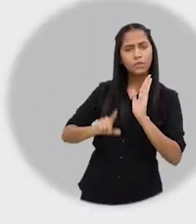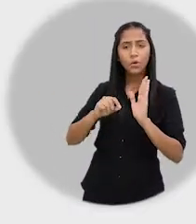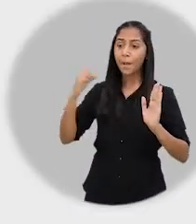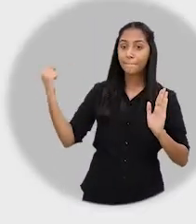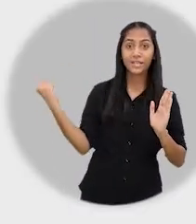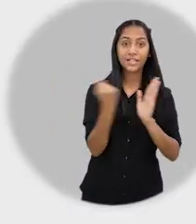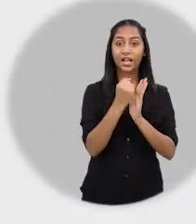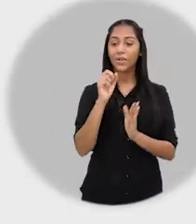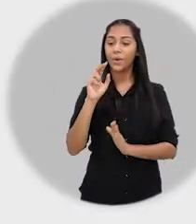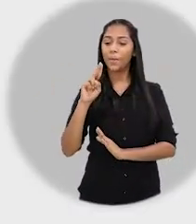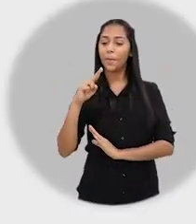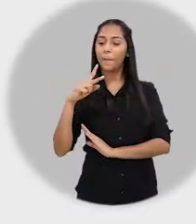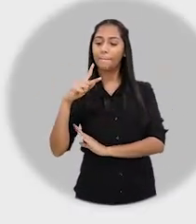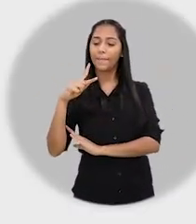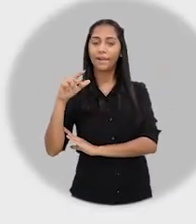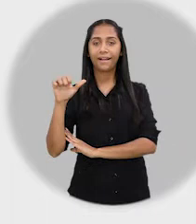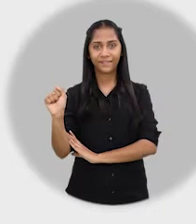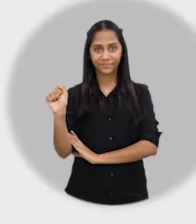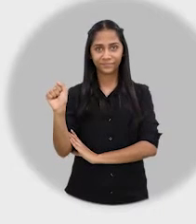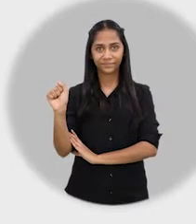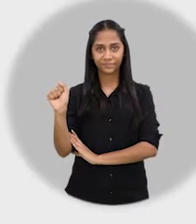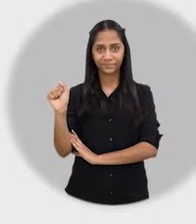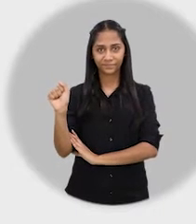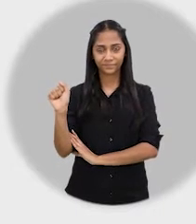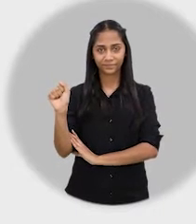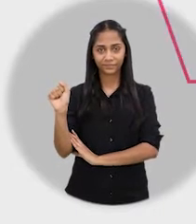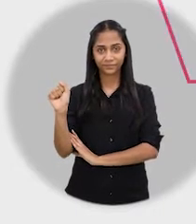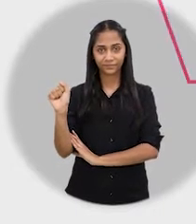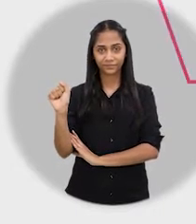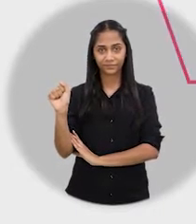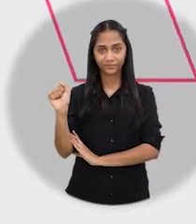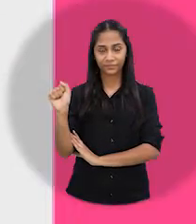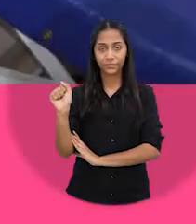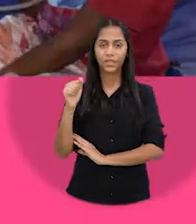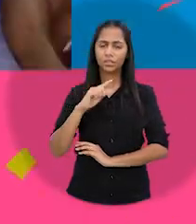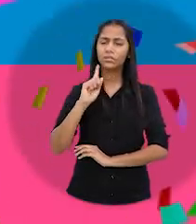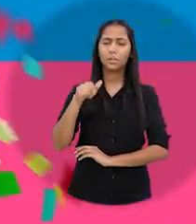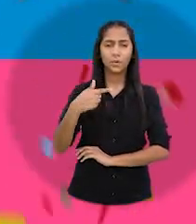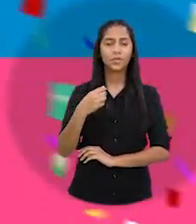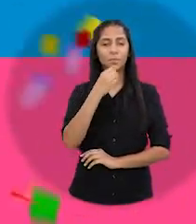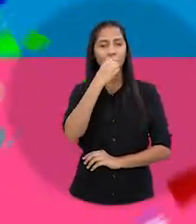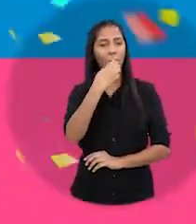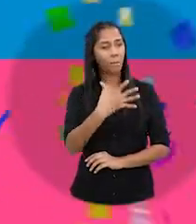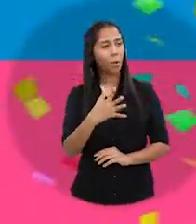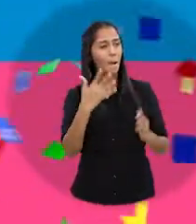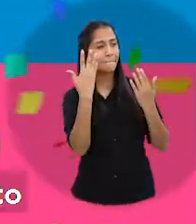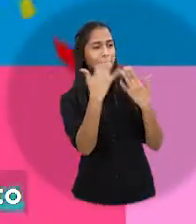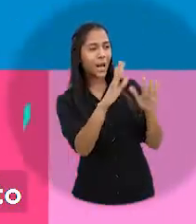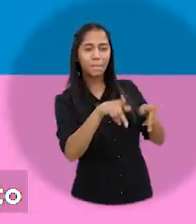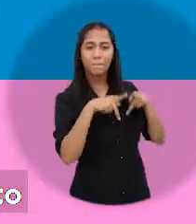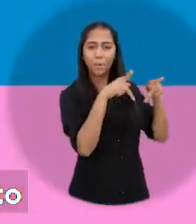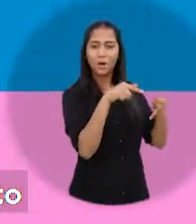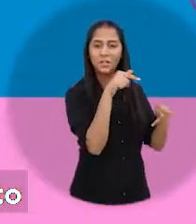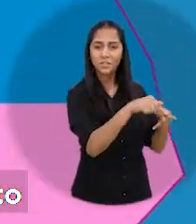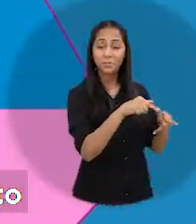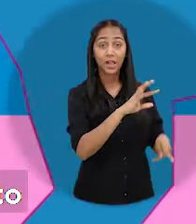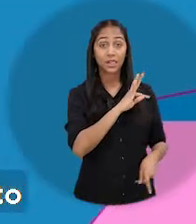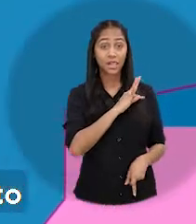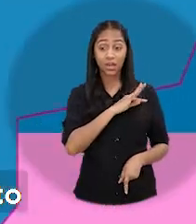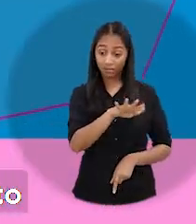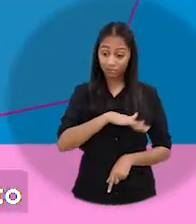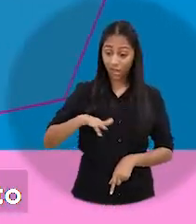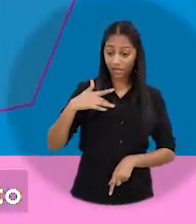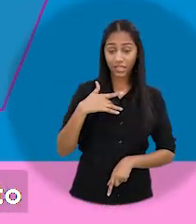foi batizado de Unidade de Pronto Atendimento, UPA. Após muito sucesso e aplauso da população,